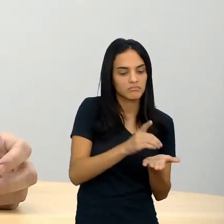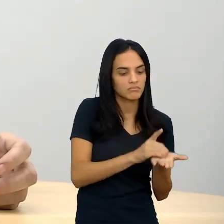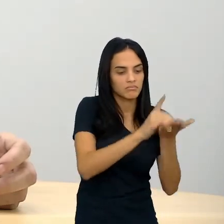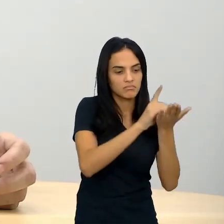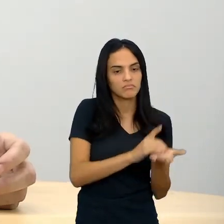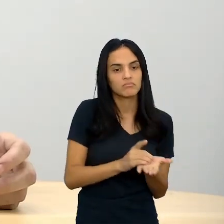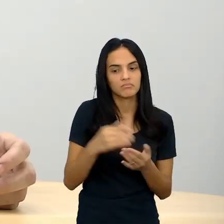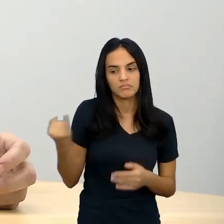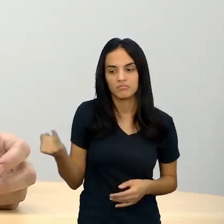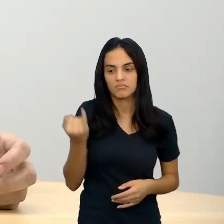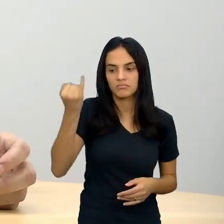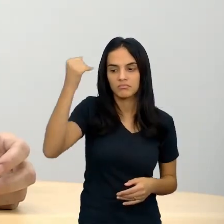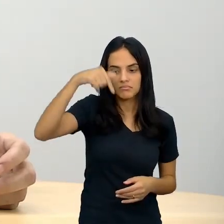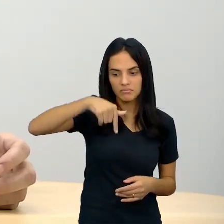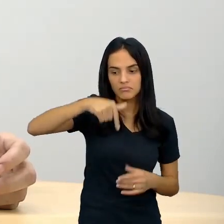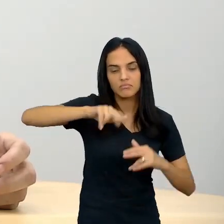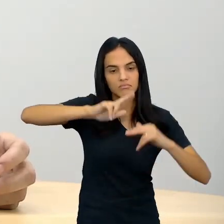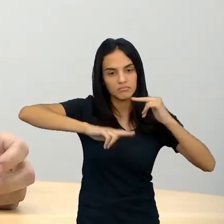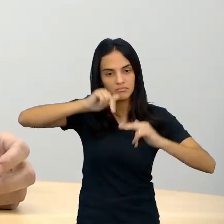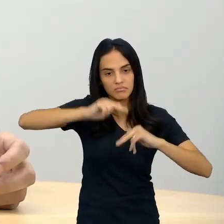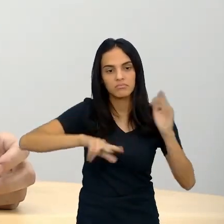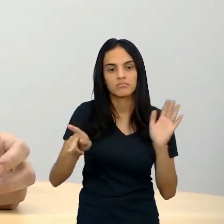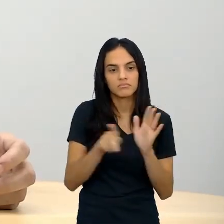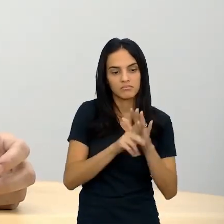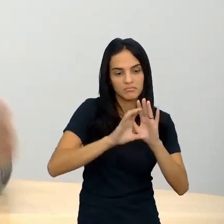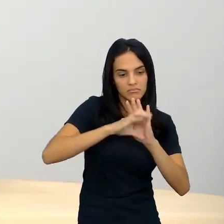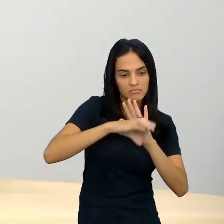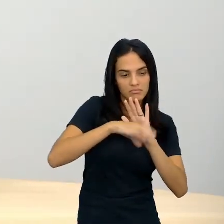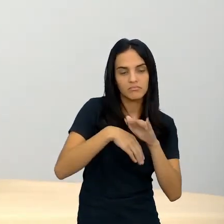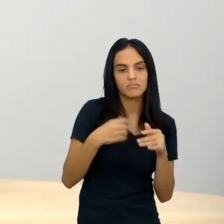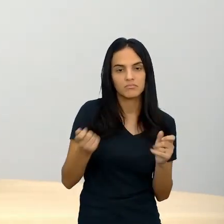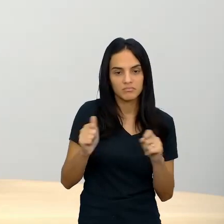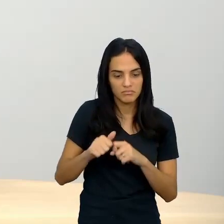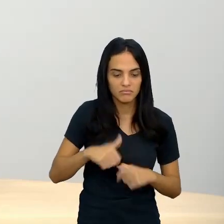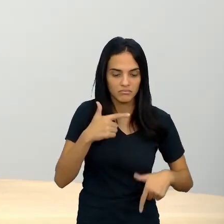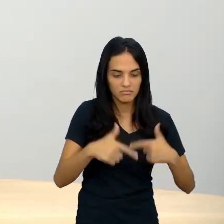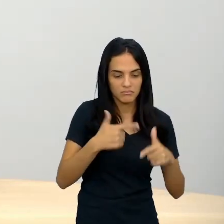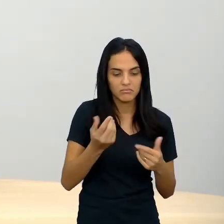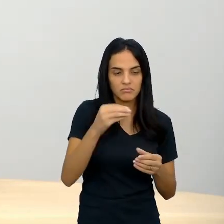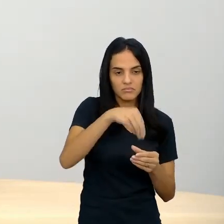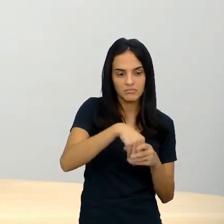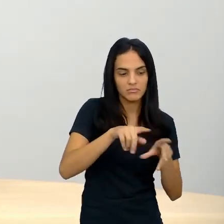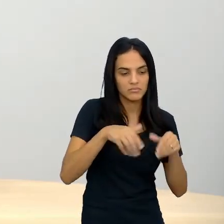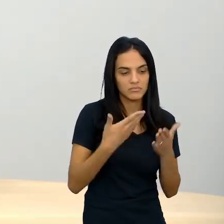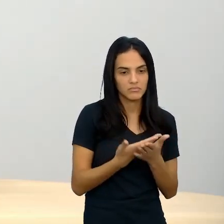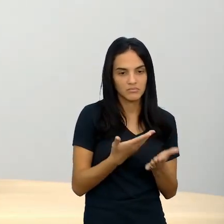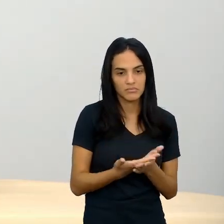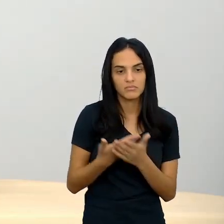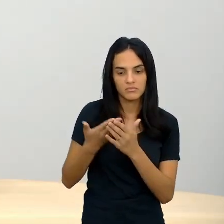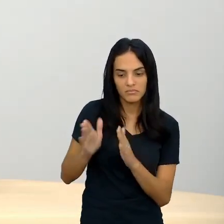a importância desse material para o contexto que está sendo trabalhado em sala de aula, para os